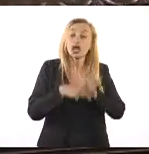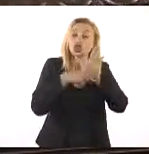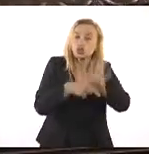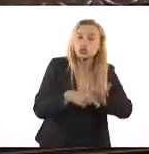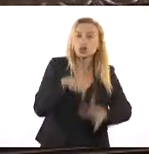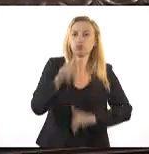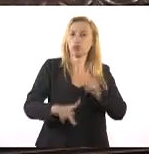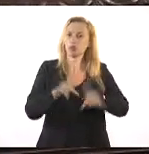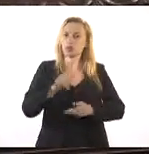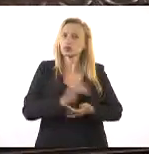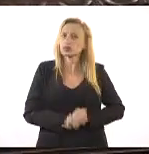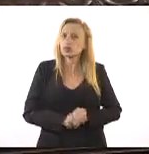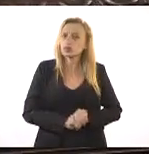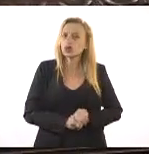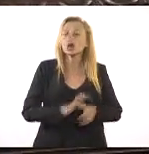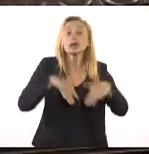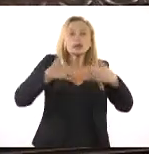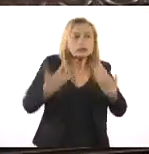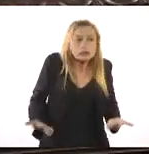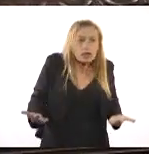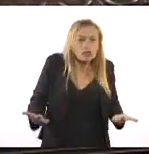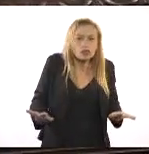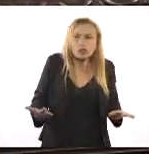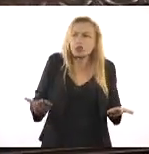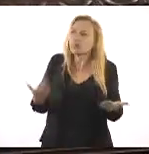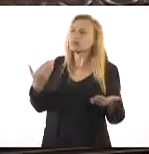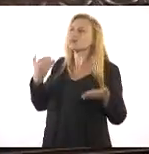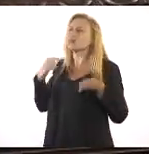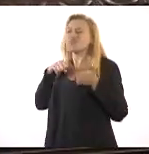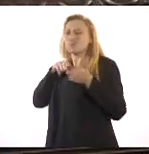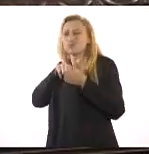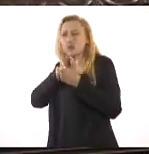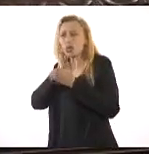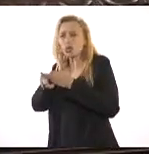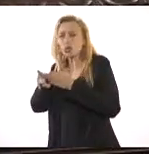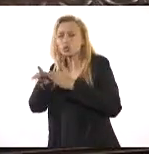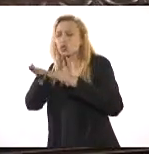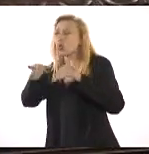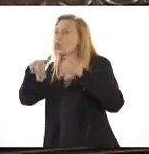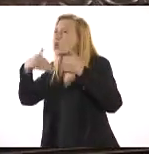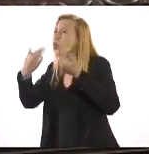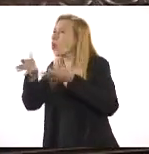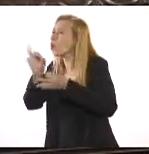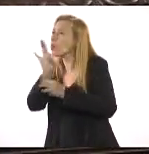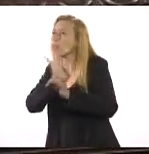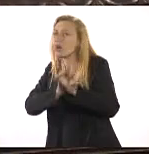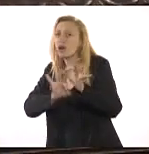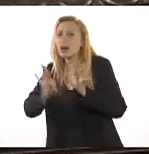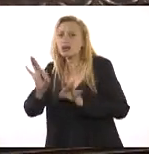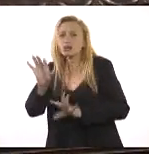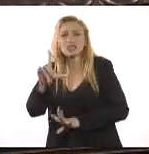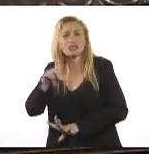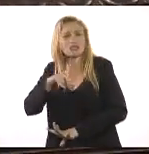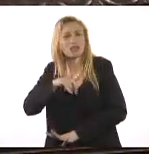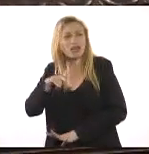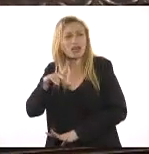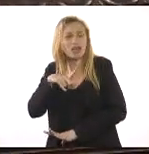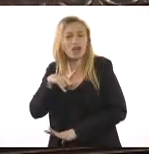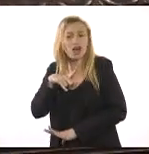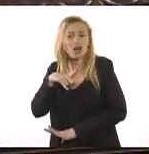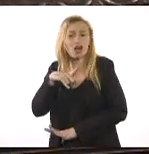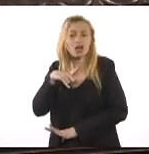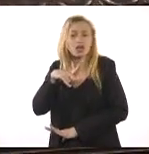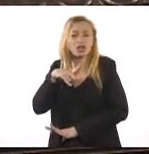população. Então a gente se pergunta, qual é o plano que se tem para